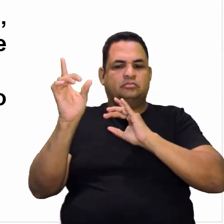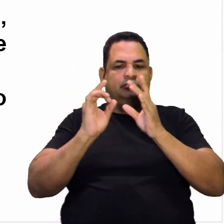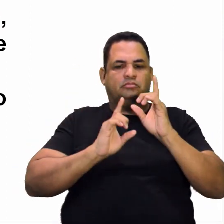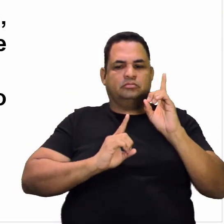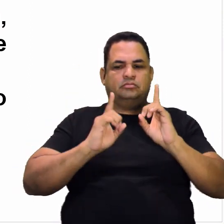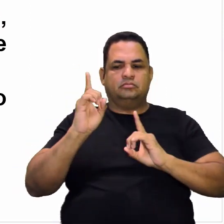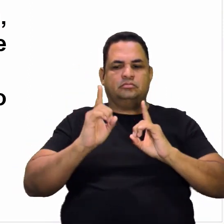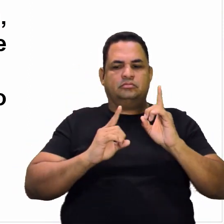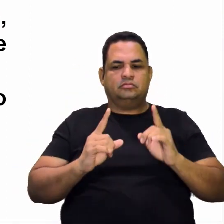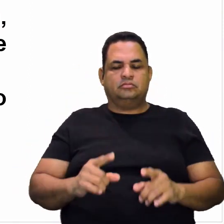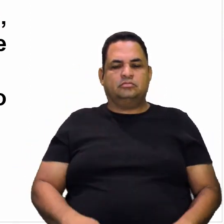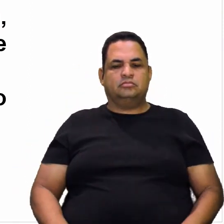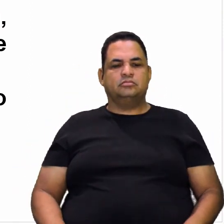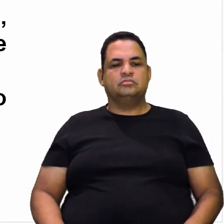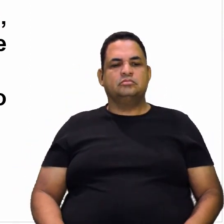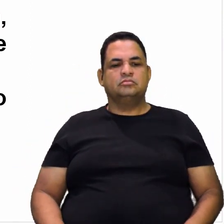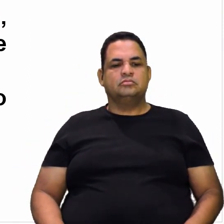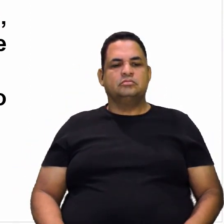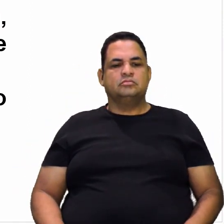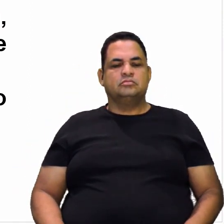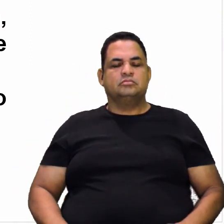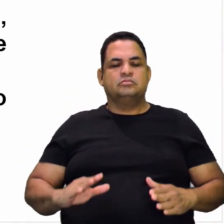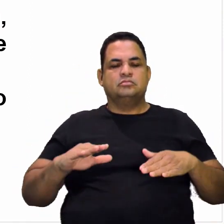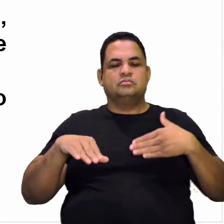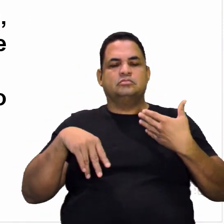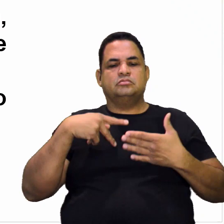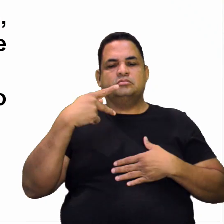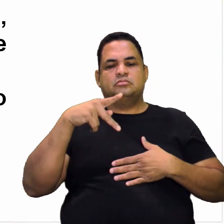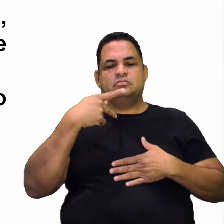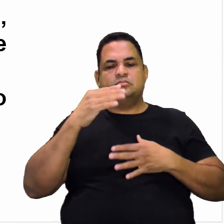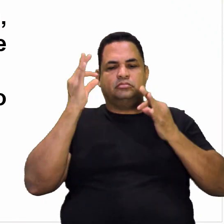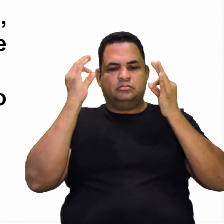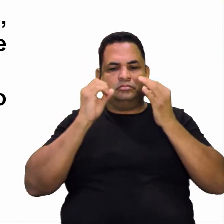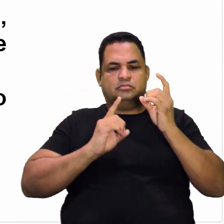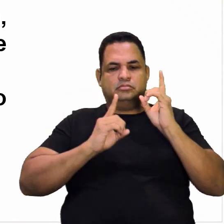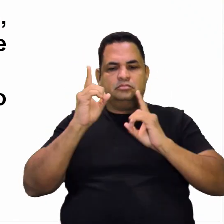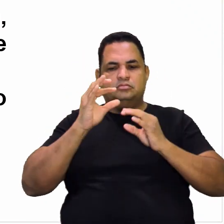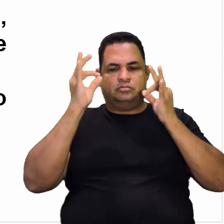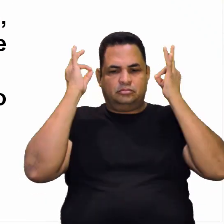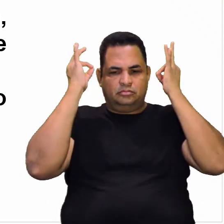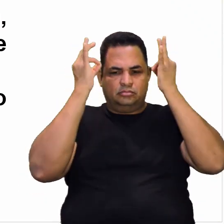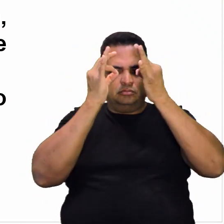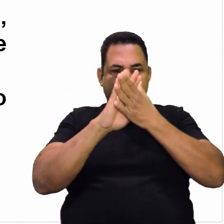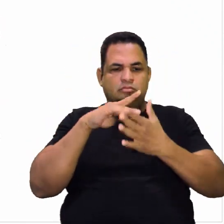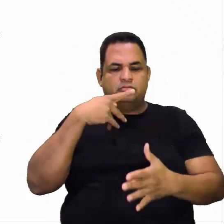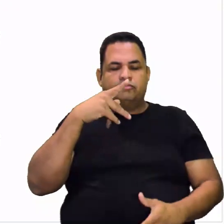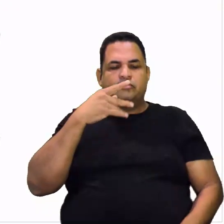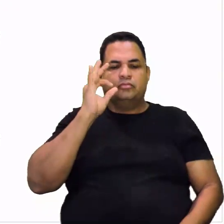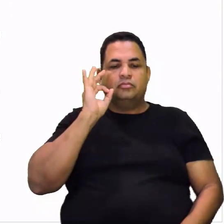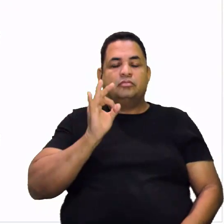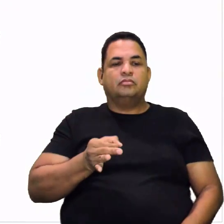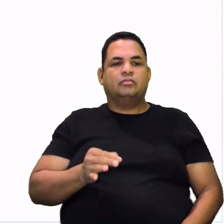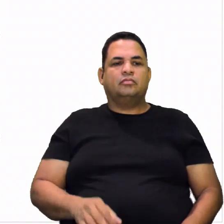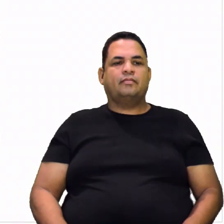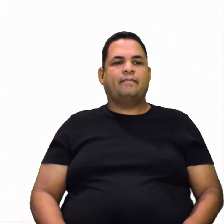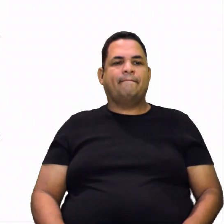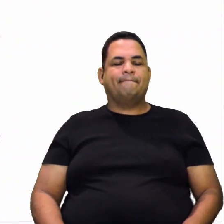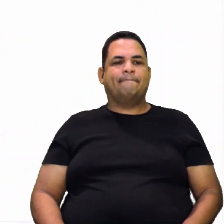enquanto deuses. Quando tratamos dos deuses gregos, é correto afirmar. Vamos